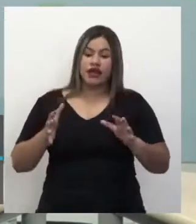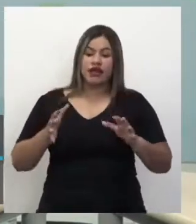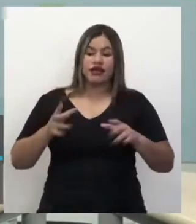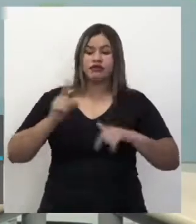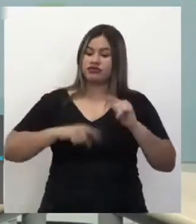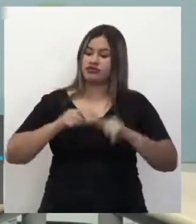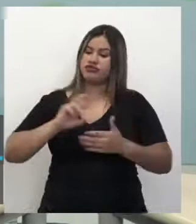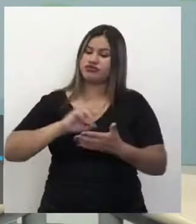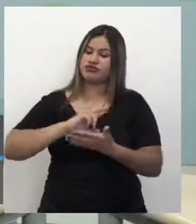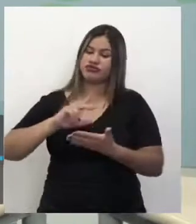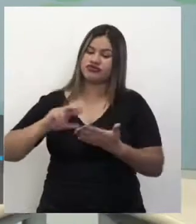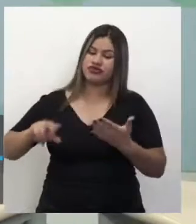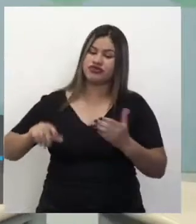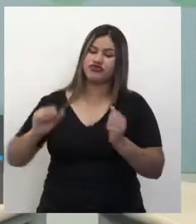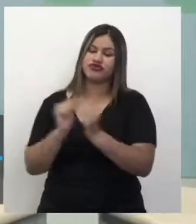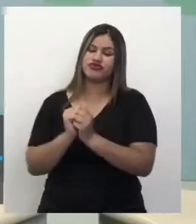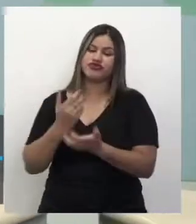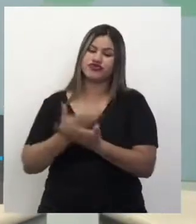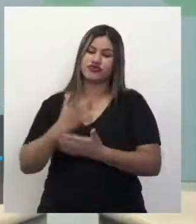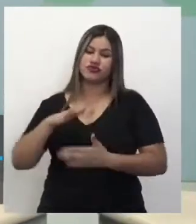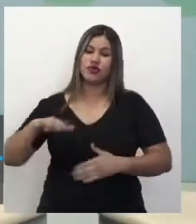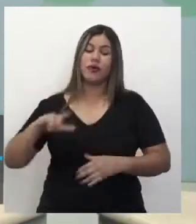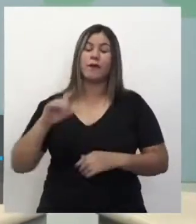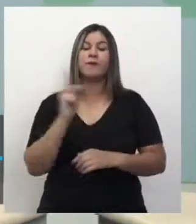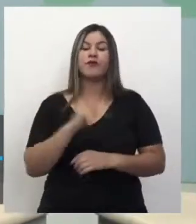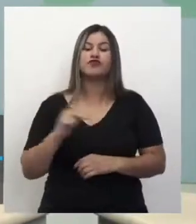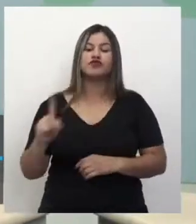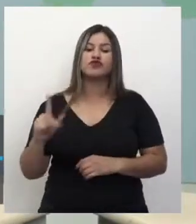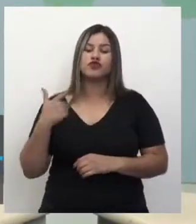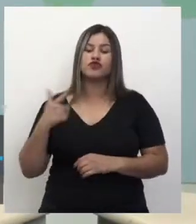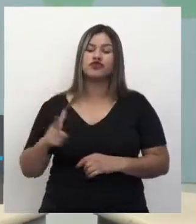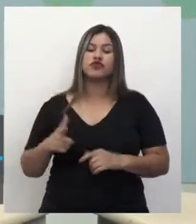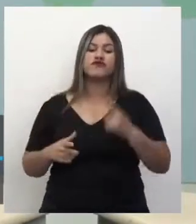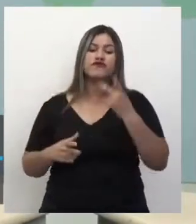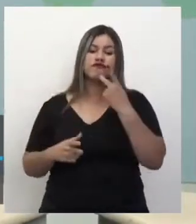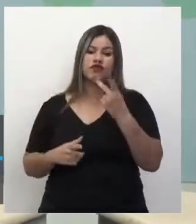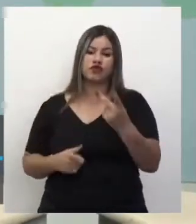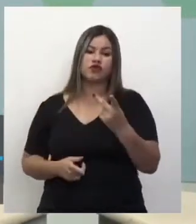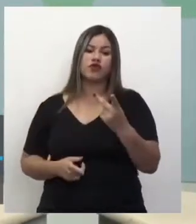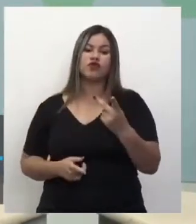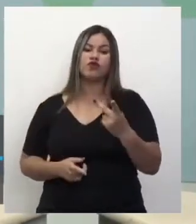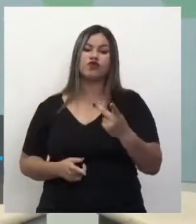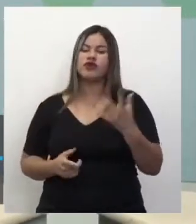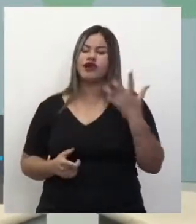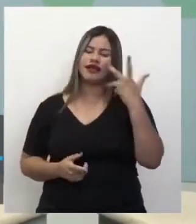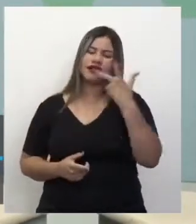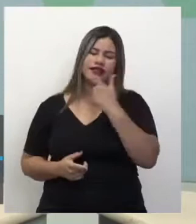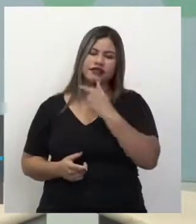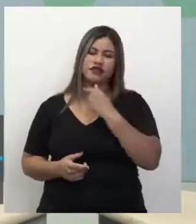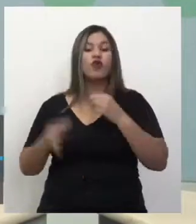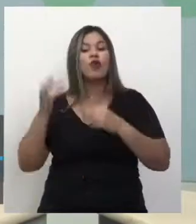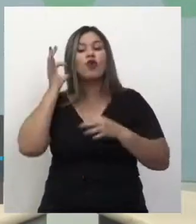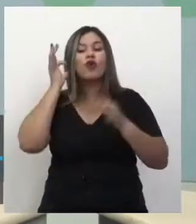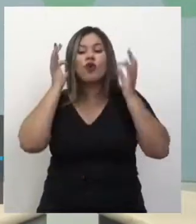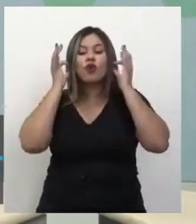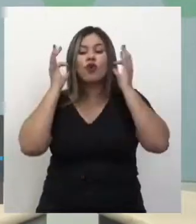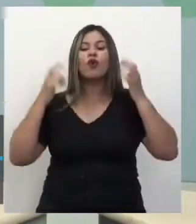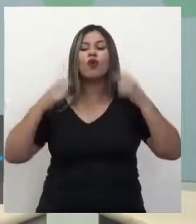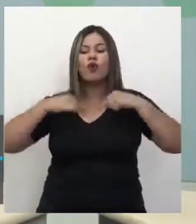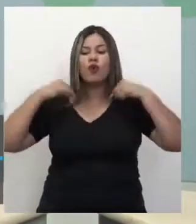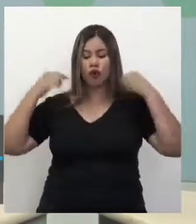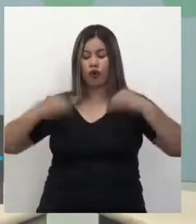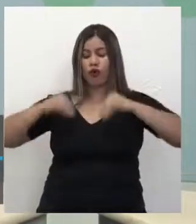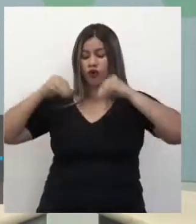Achei aqui, né? E a professora Lucimara disse assim, ó. É lindo marchetaria, Pro. O porta-joias da minha mãe tem no mínimo